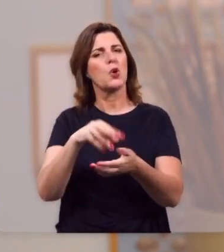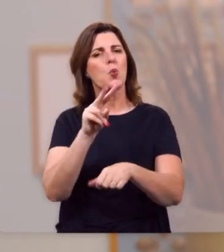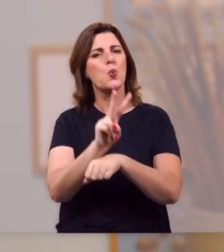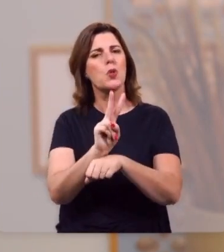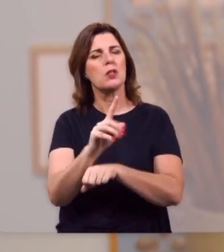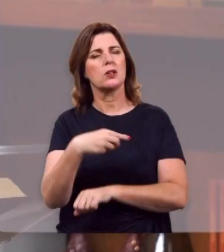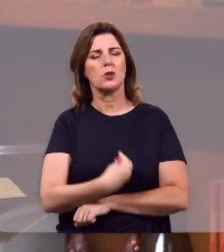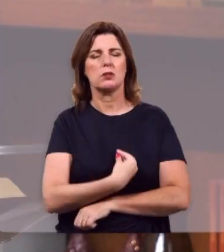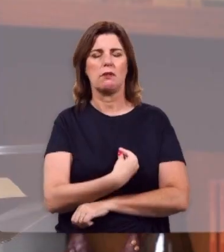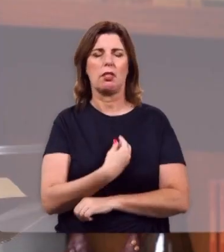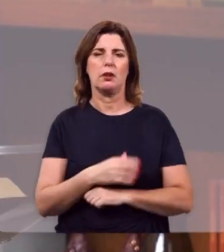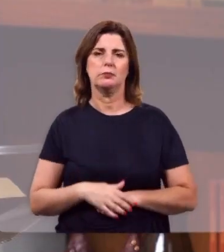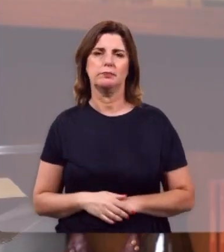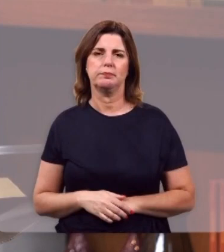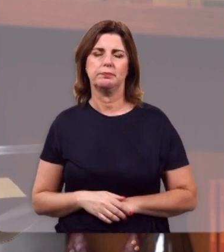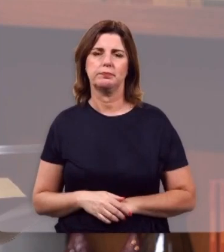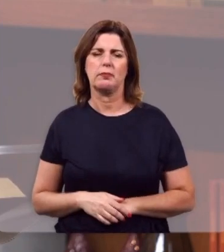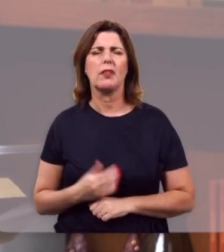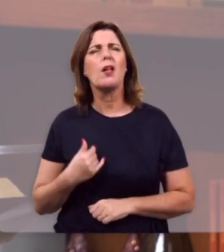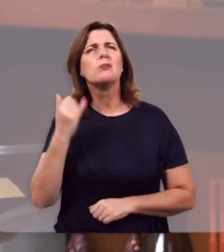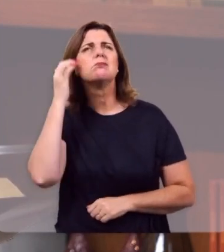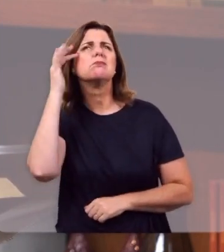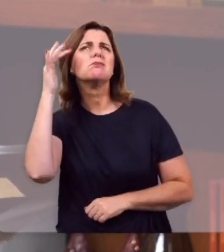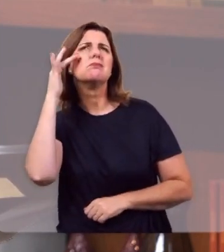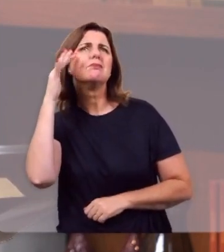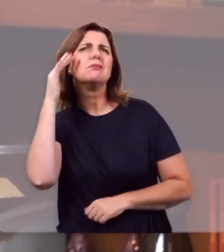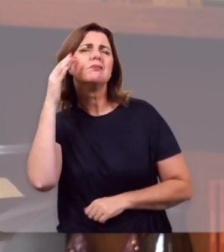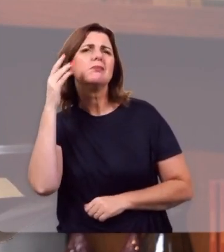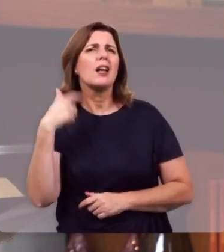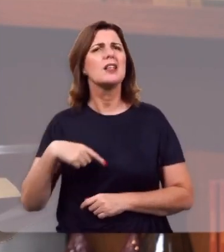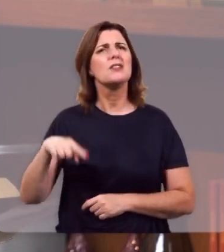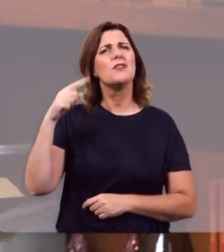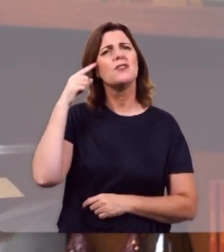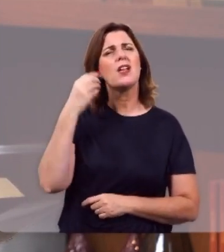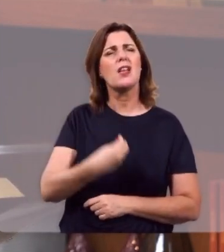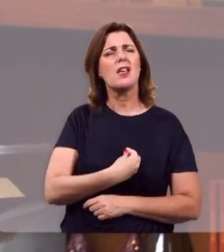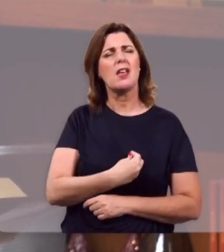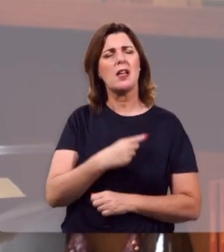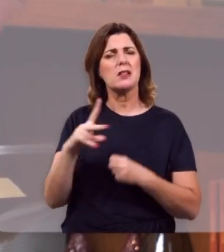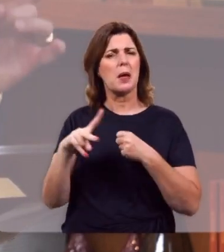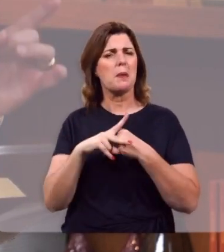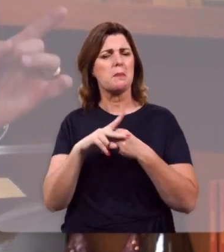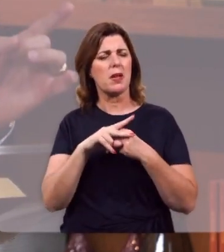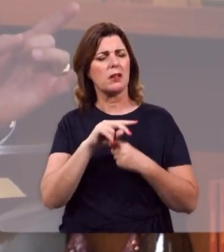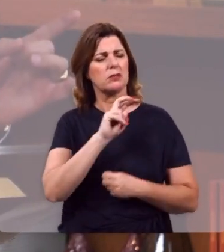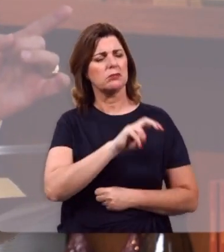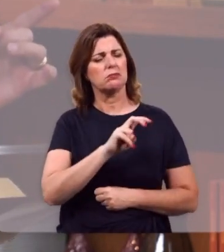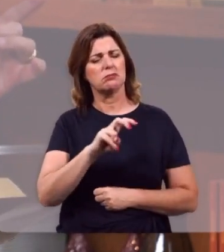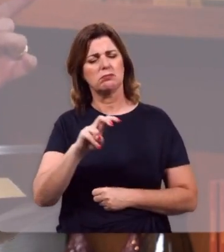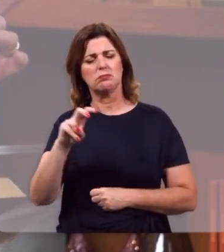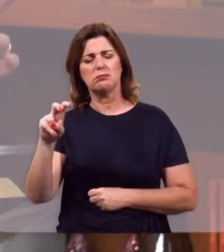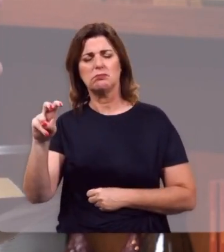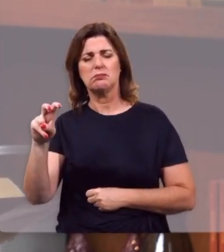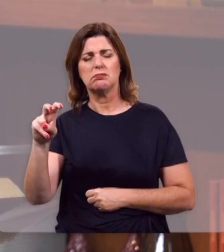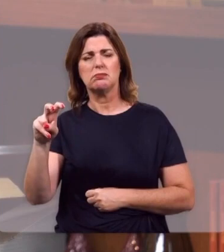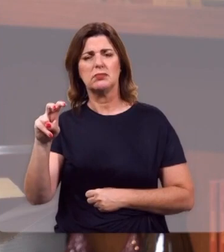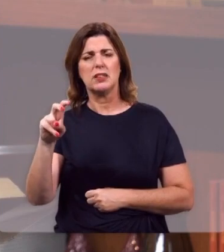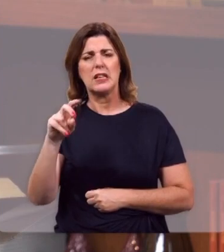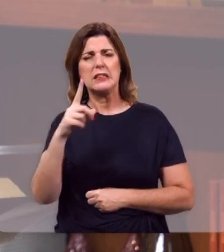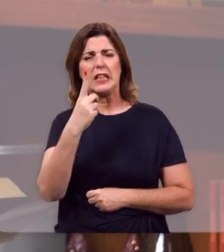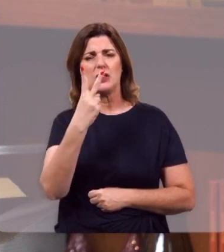vida. Eu imagino aquela jornada de Pedro de Jerusalém a Galiléia.